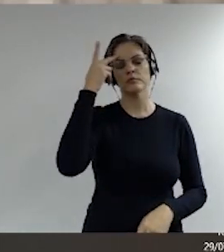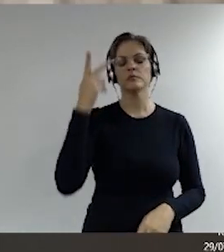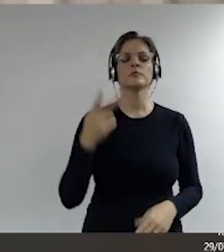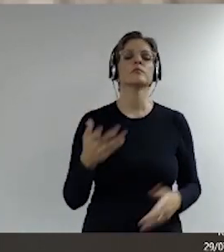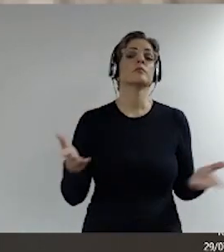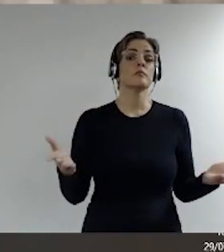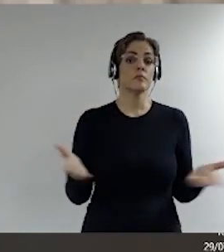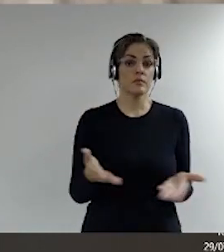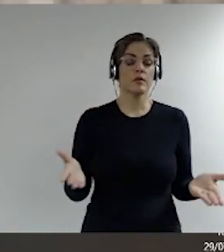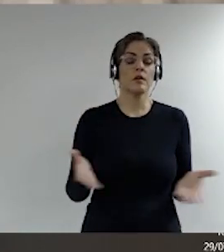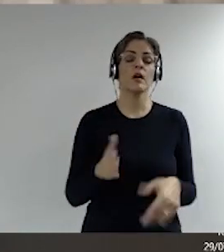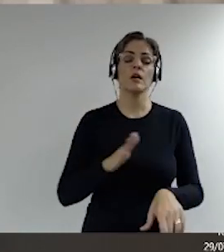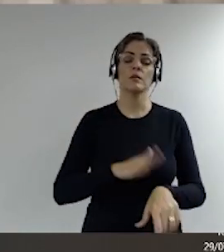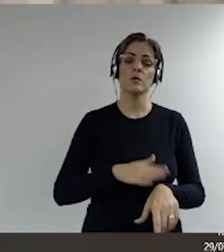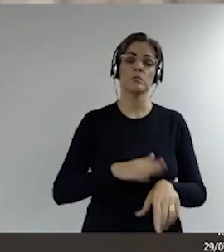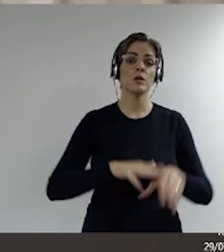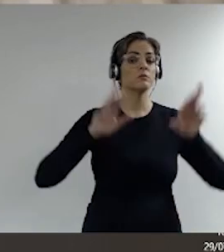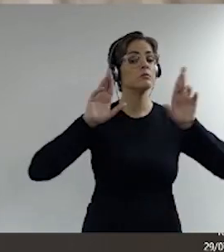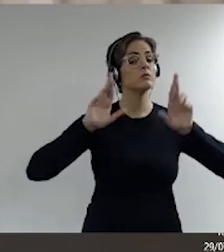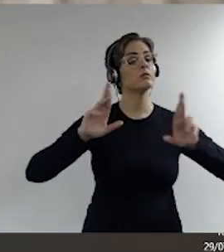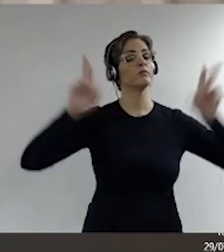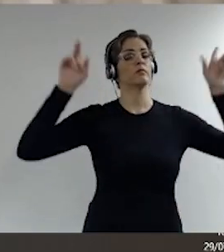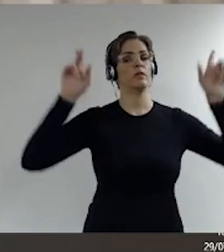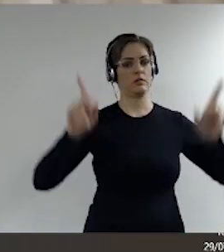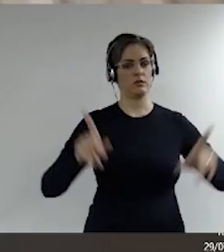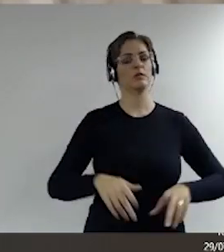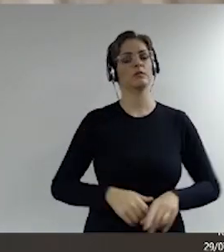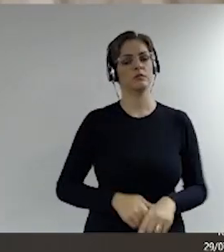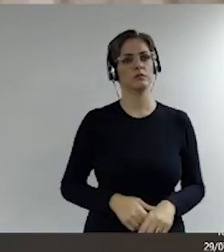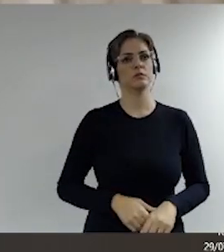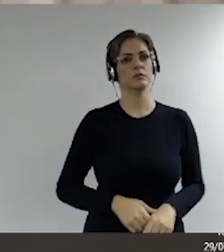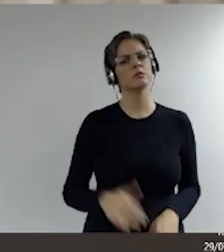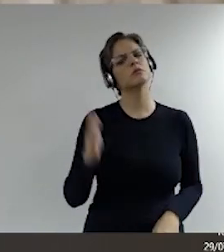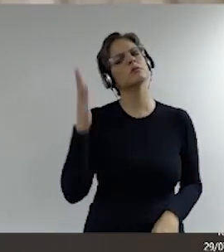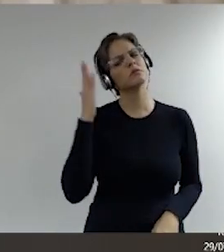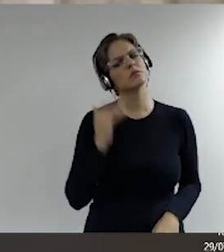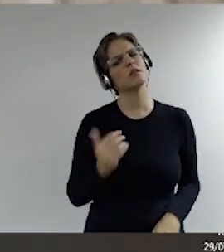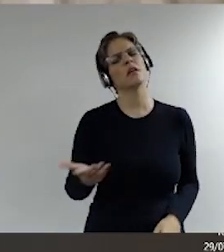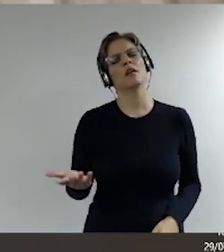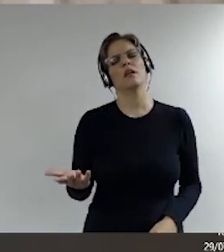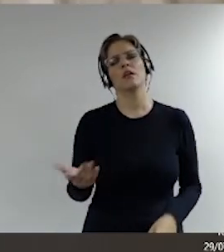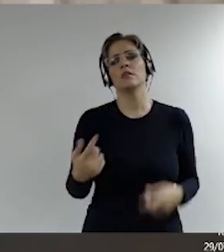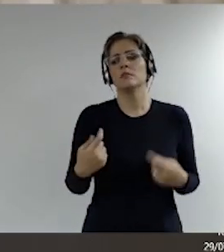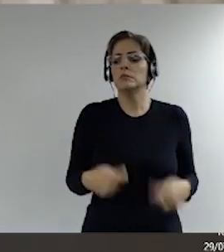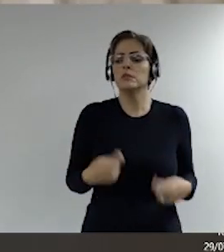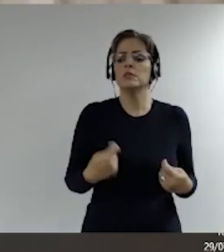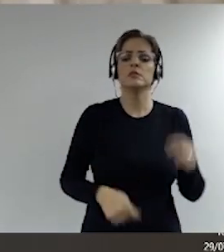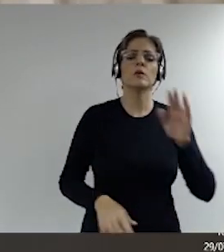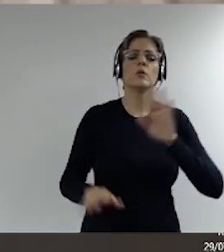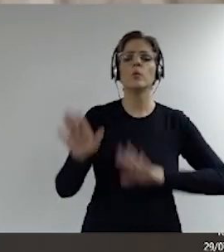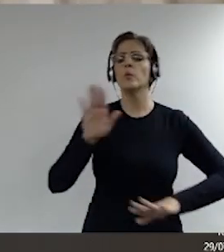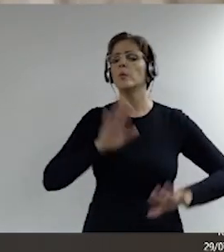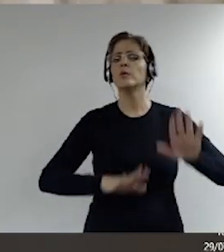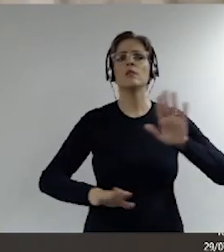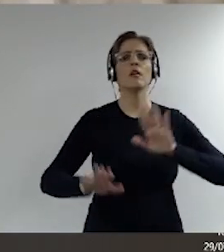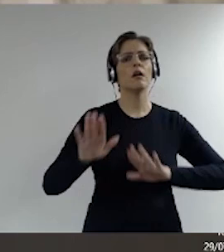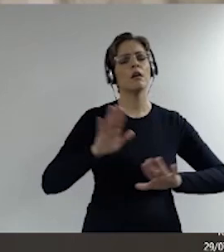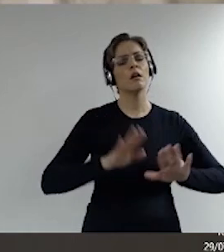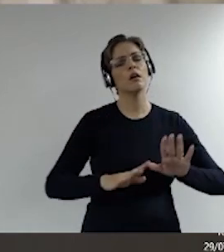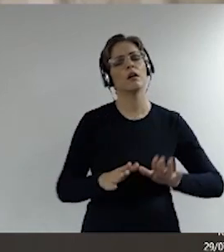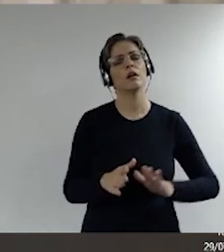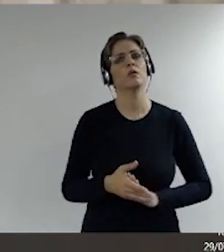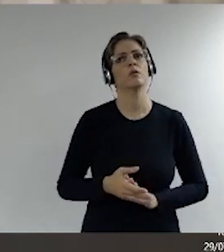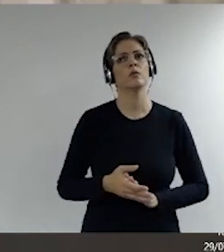momento de exceção, num momento que nós sabemos que precisamos ter muito cuidado com relação